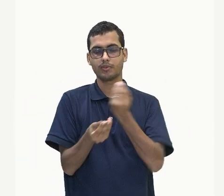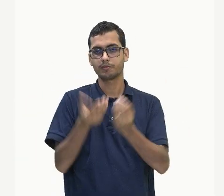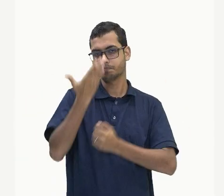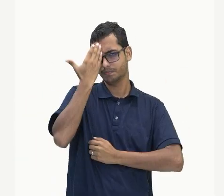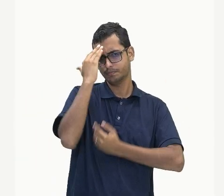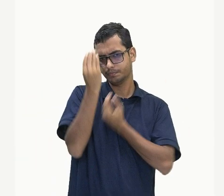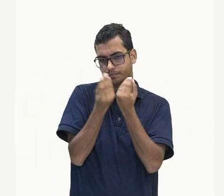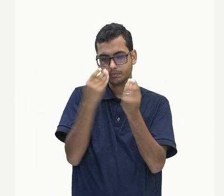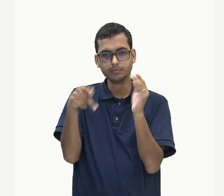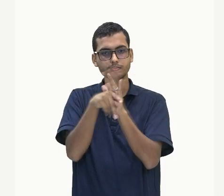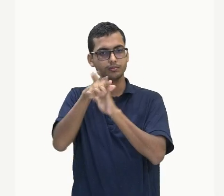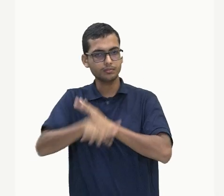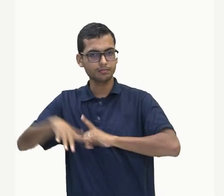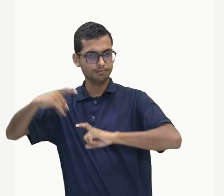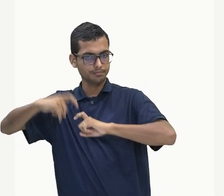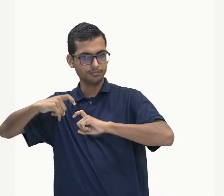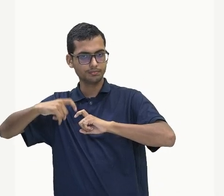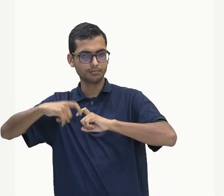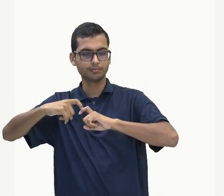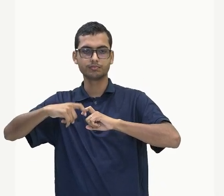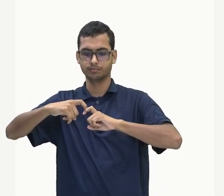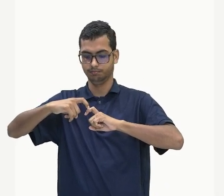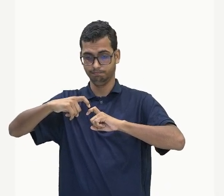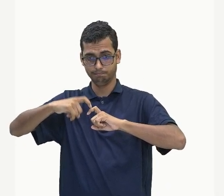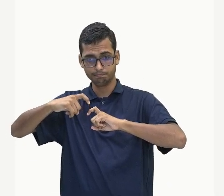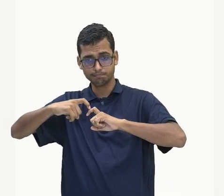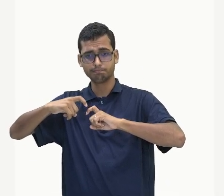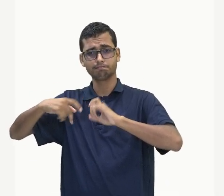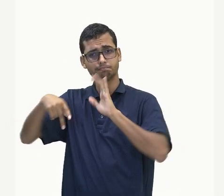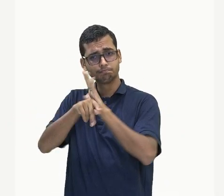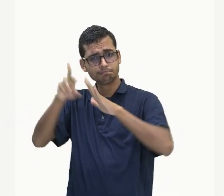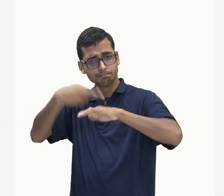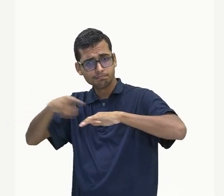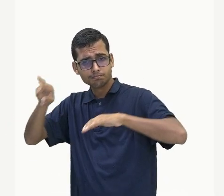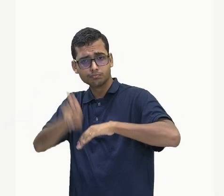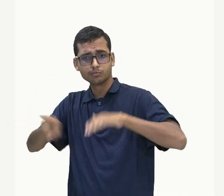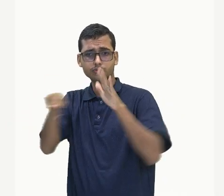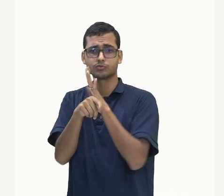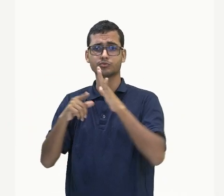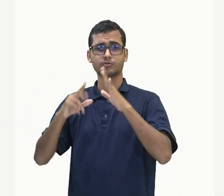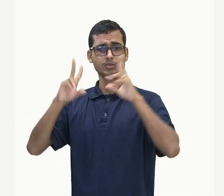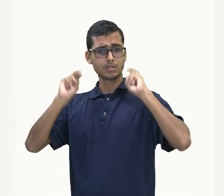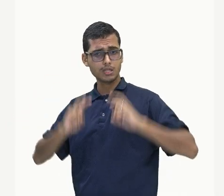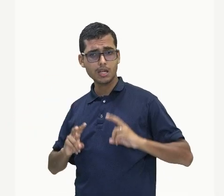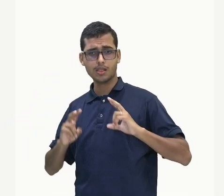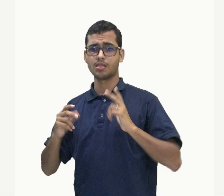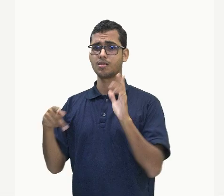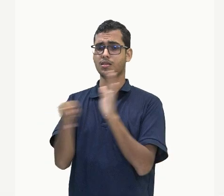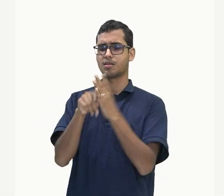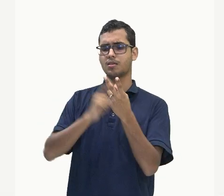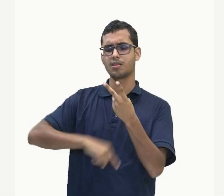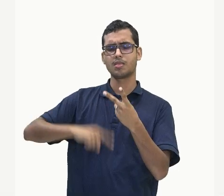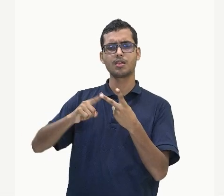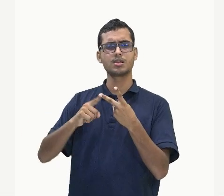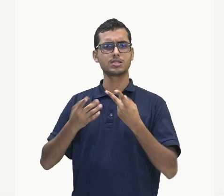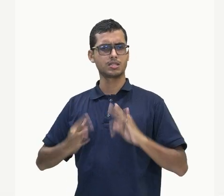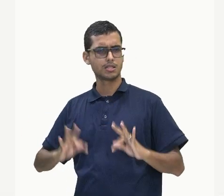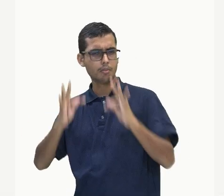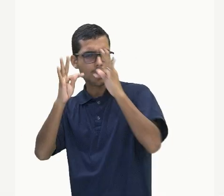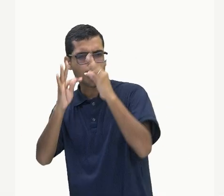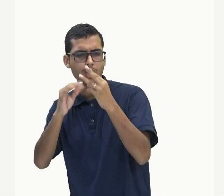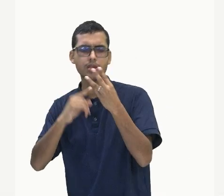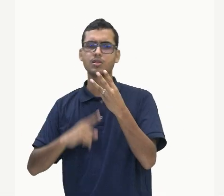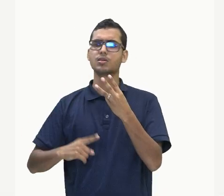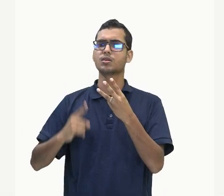importante tanto na área médica, onde as radiações são usadas em exames e tratamentos, quanto na produção de radiológica,